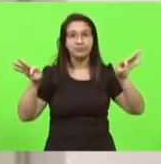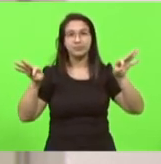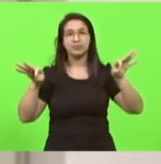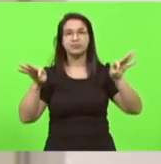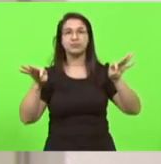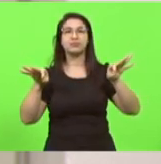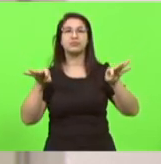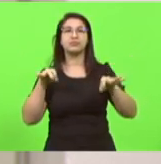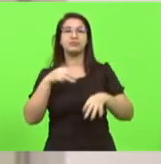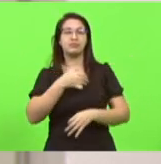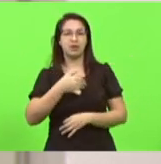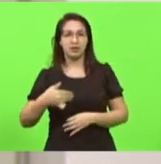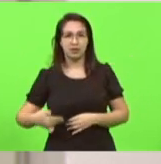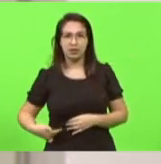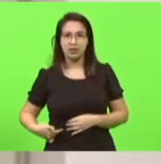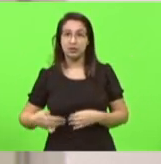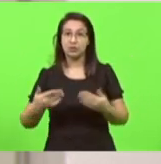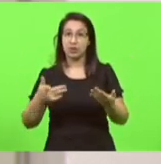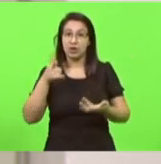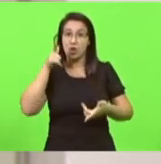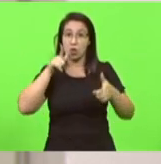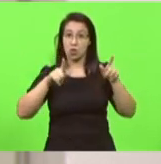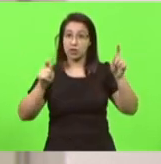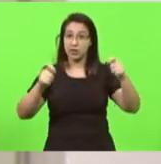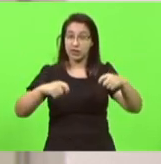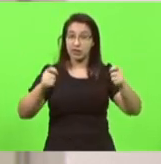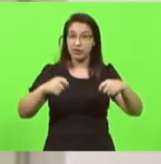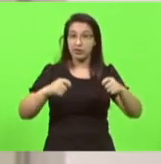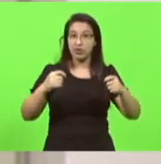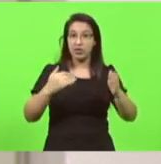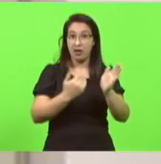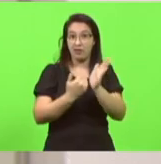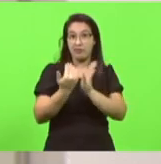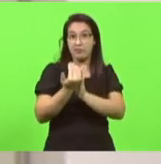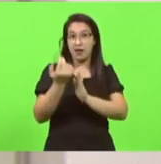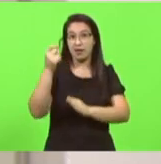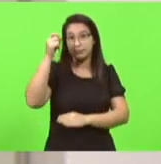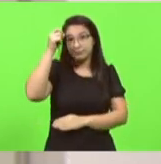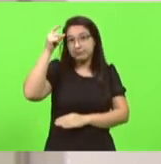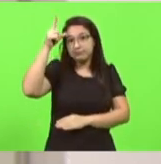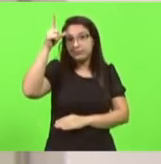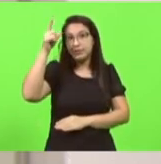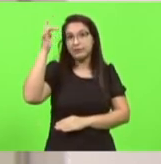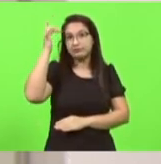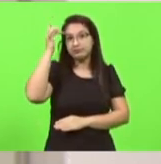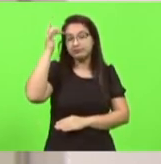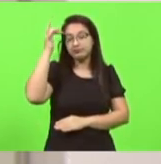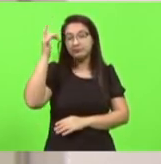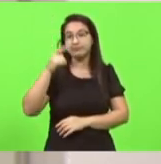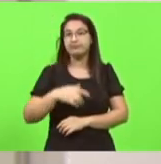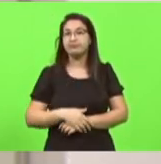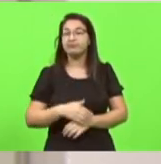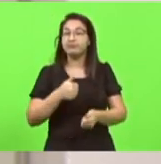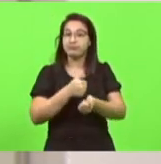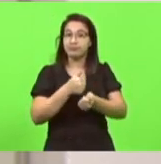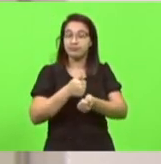ministros com capacidade intelectual acima da média nacional. O Tribunal de Justiça tem